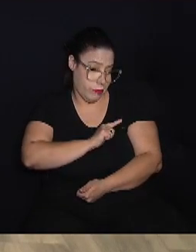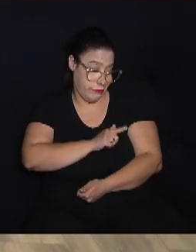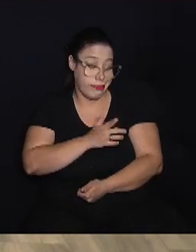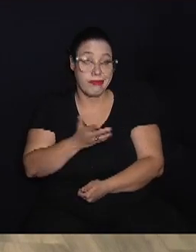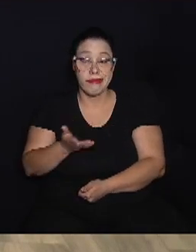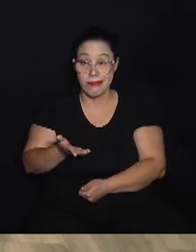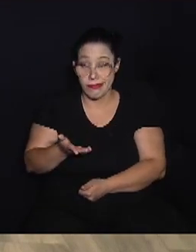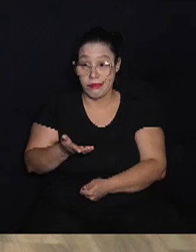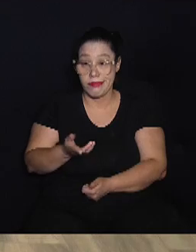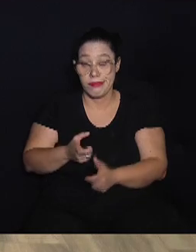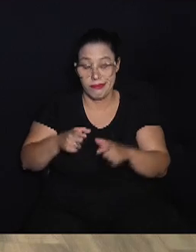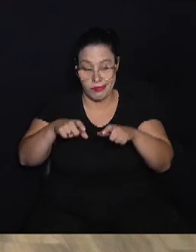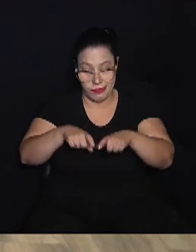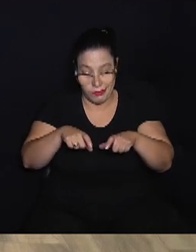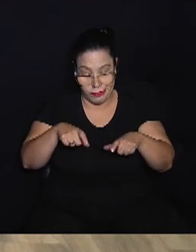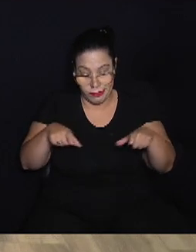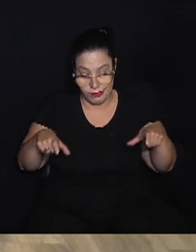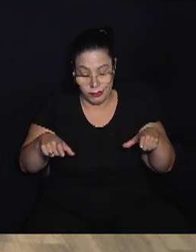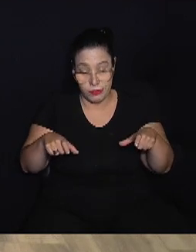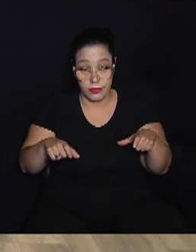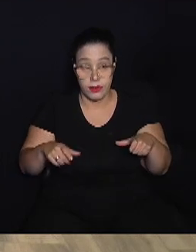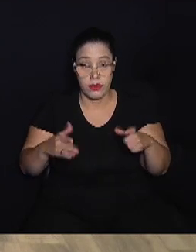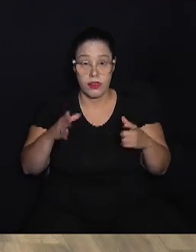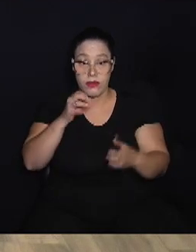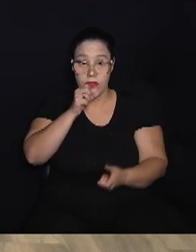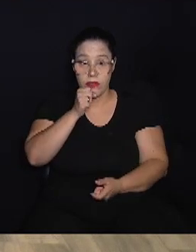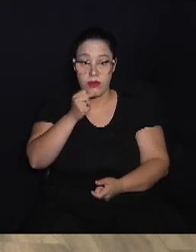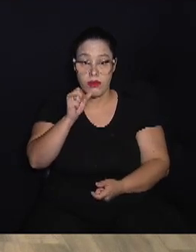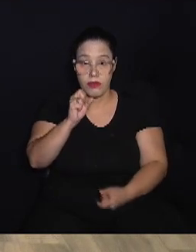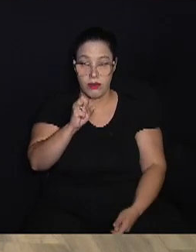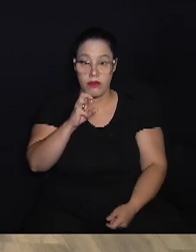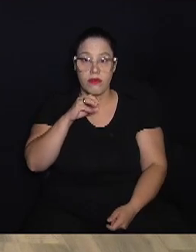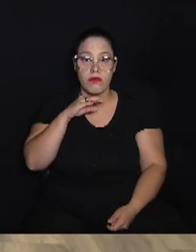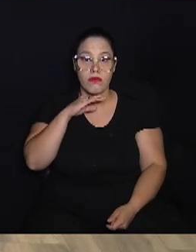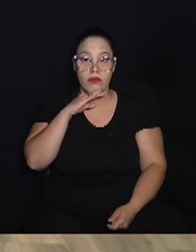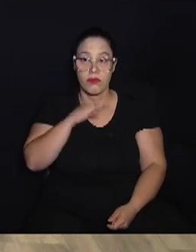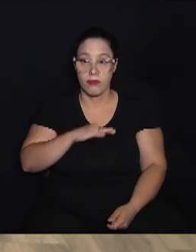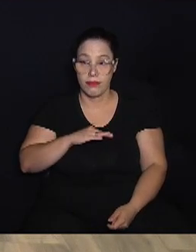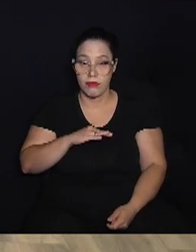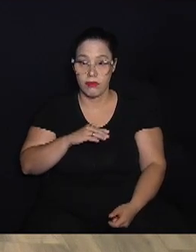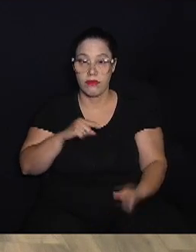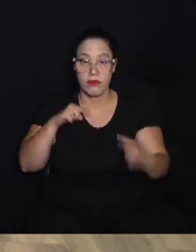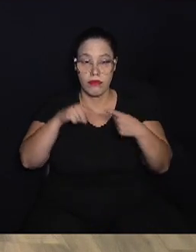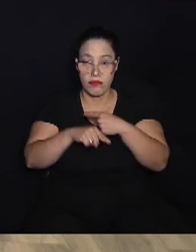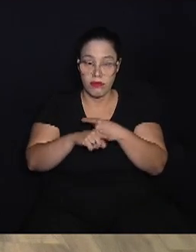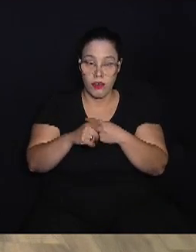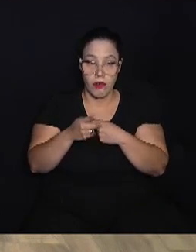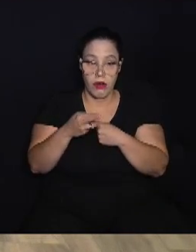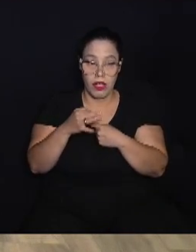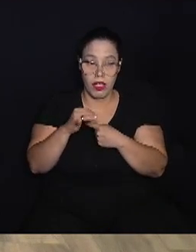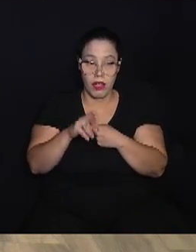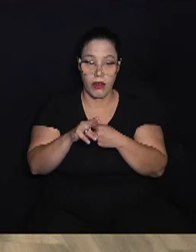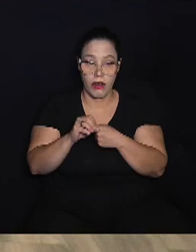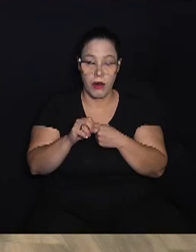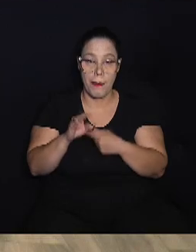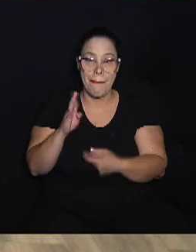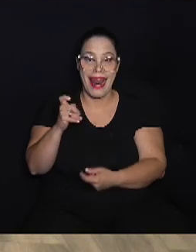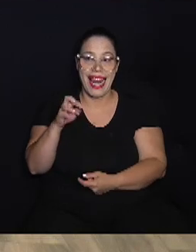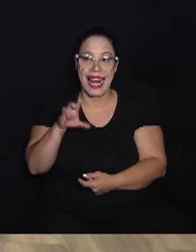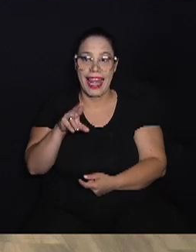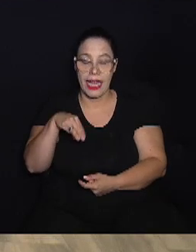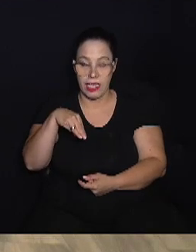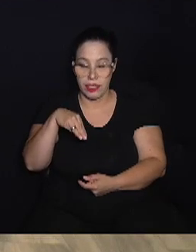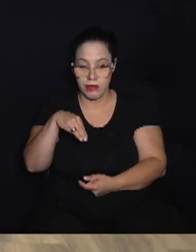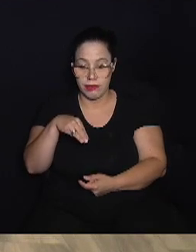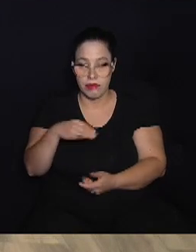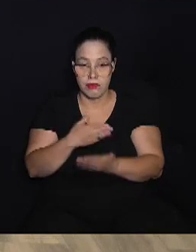Guarani joga neste sábado às 5 da tarde contra o Paysandu no gramado do Curuzu em Belém do Pará.